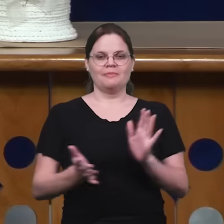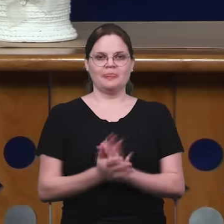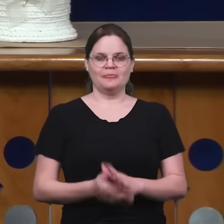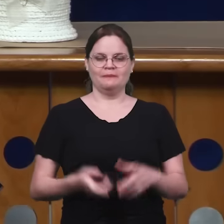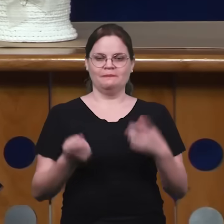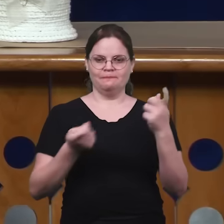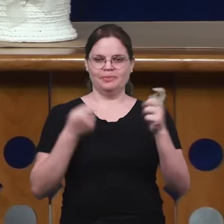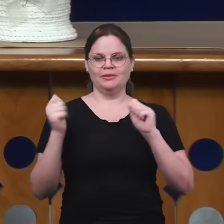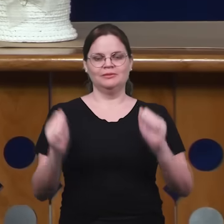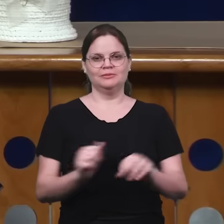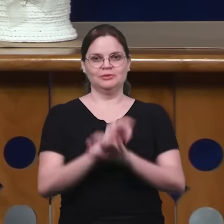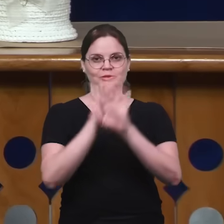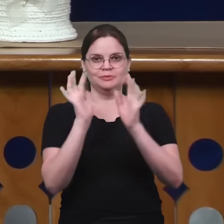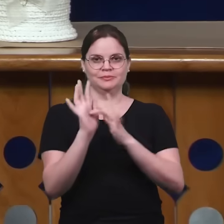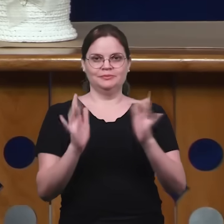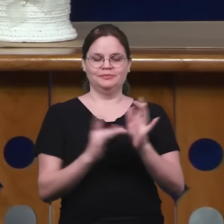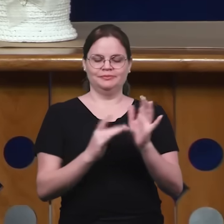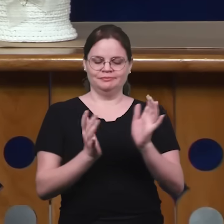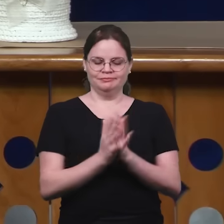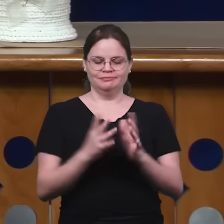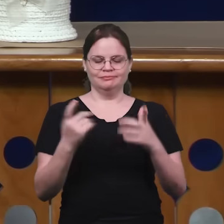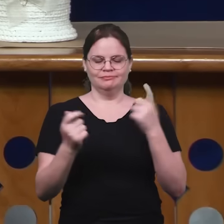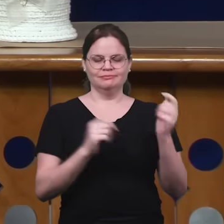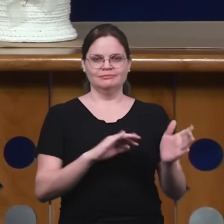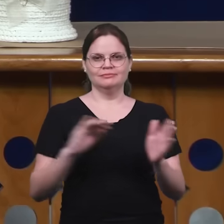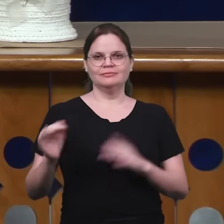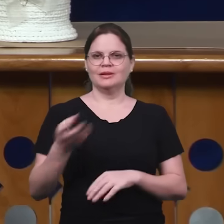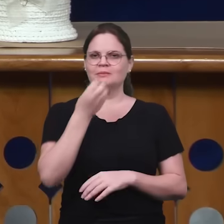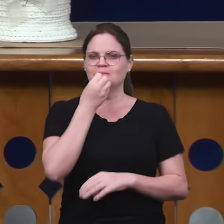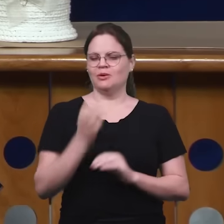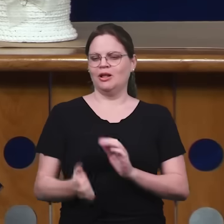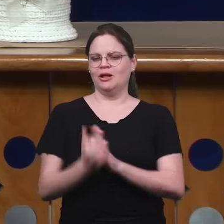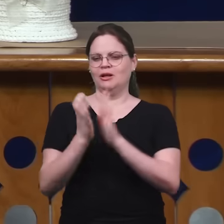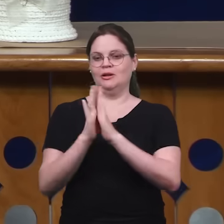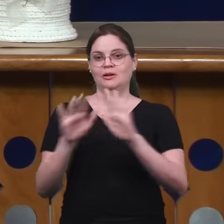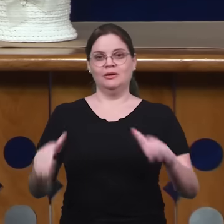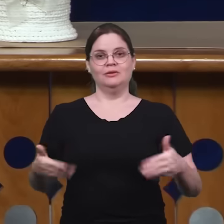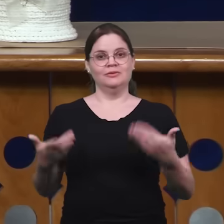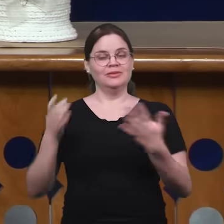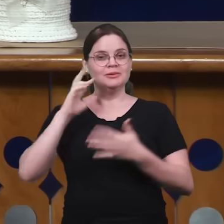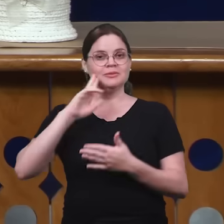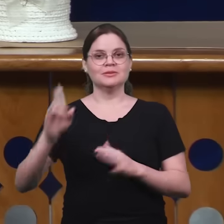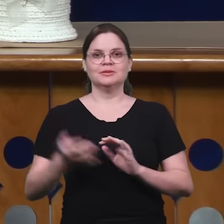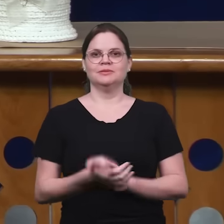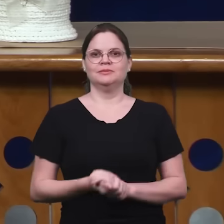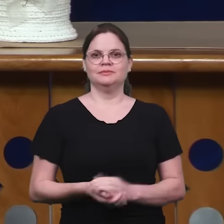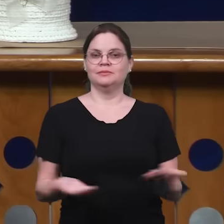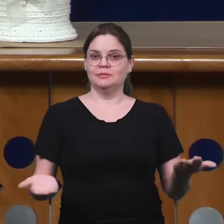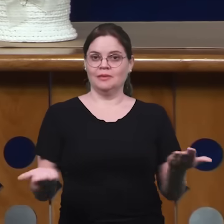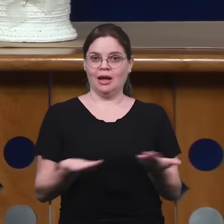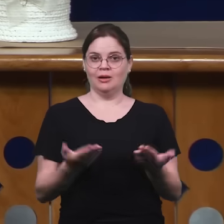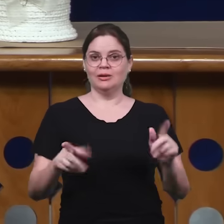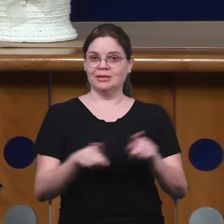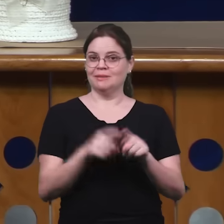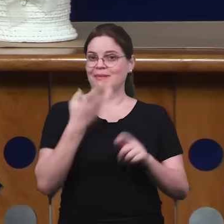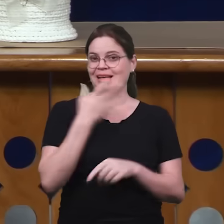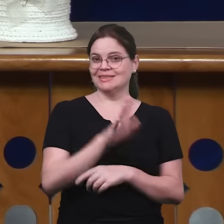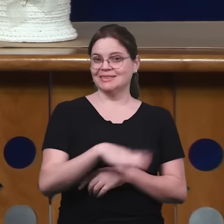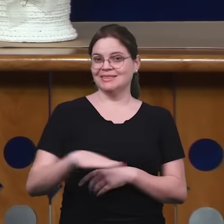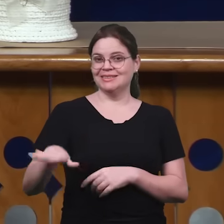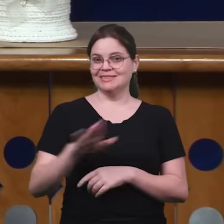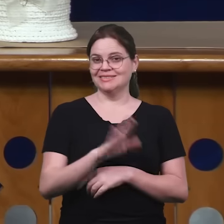Louvado seja o Senhor Jesus Cristo, que bom, né? Bom é louvar o Senhor. Nós também vamos agora ouvir um louvor que as